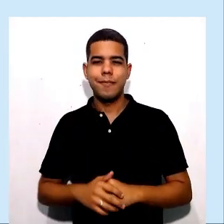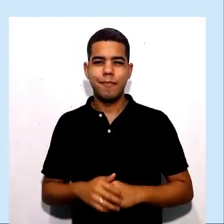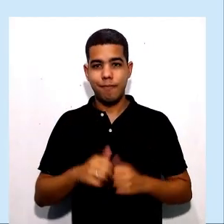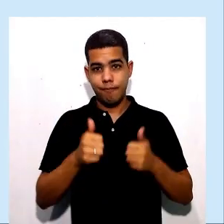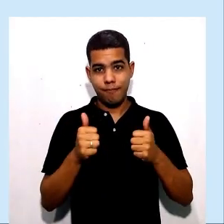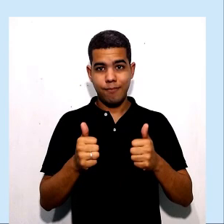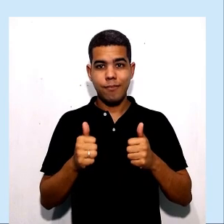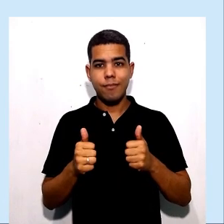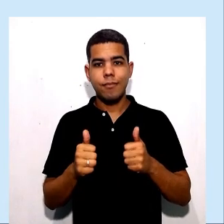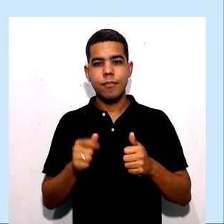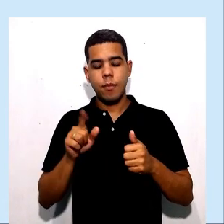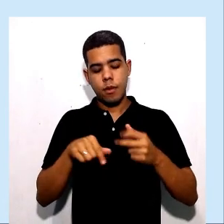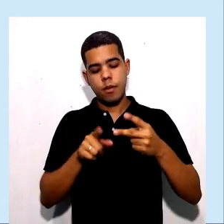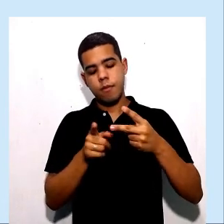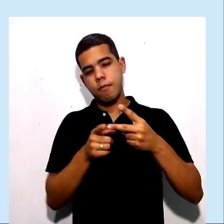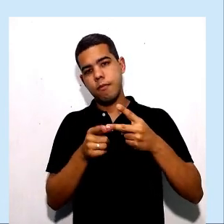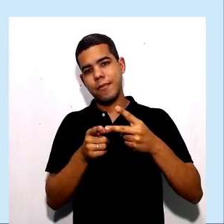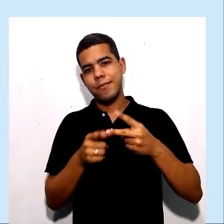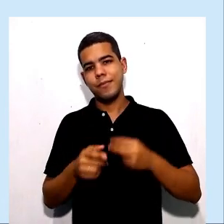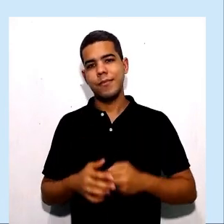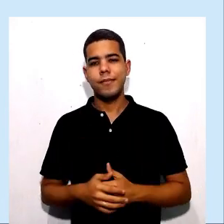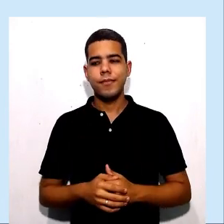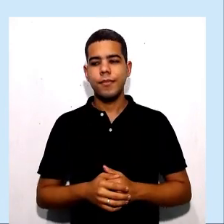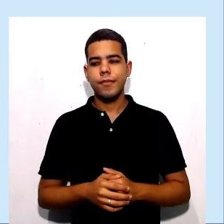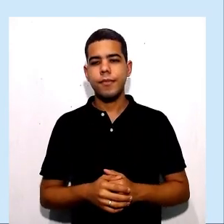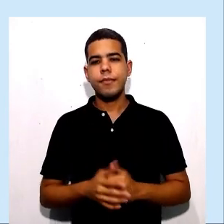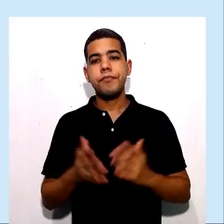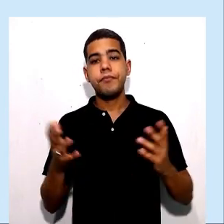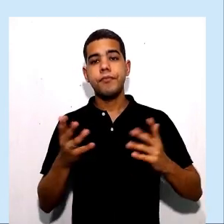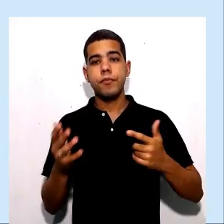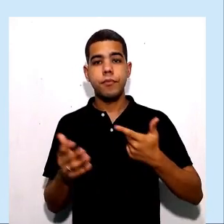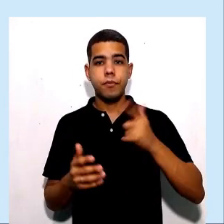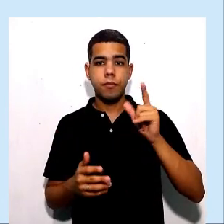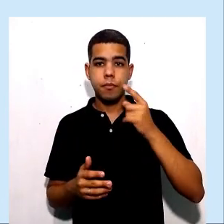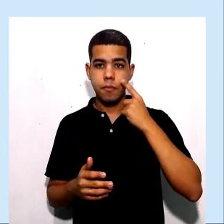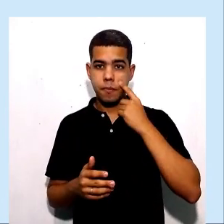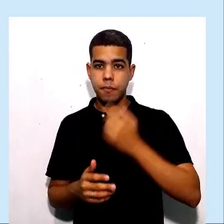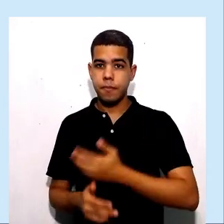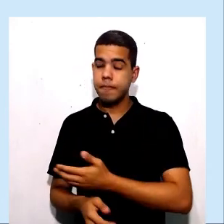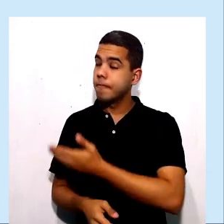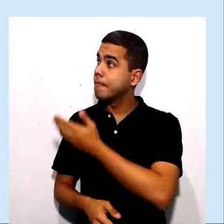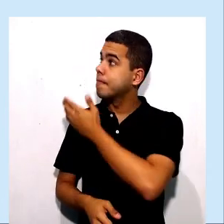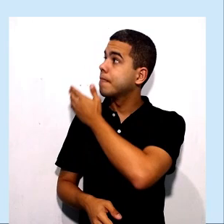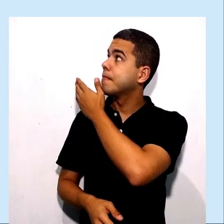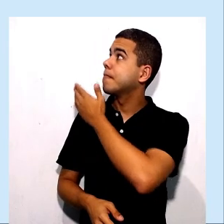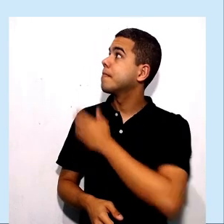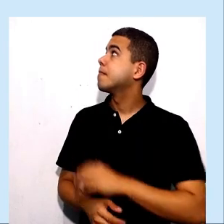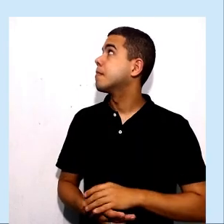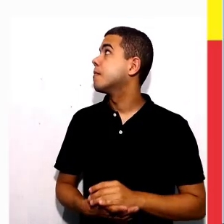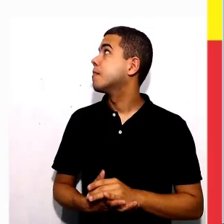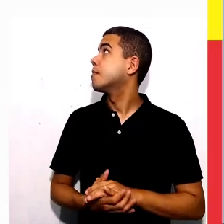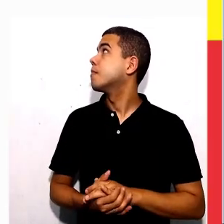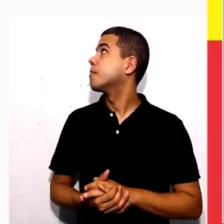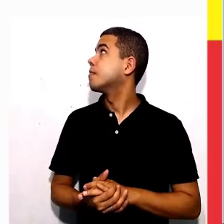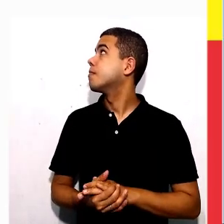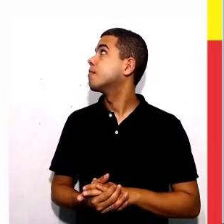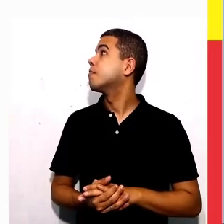natural. Ok? Não recursiva. Agora, observe aí na tela de vocês esta imagem